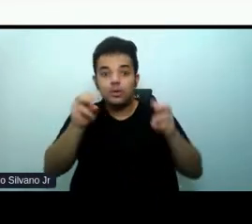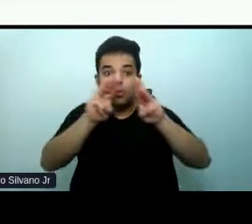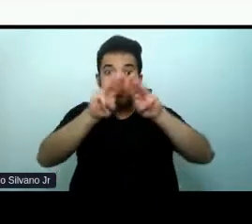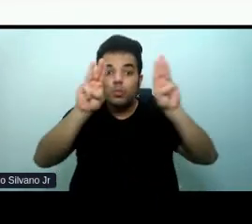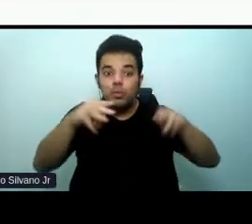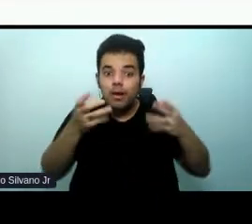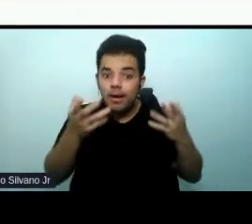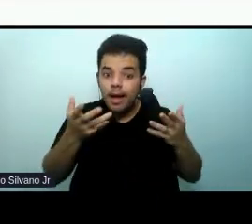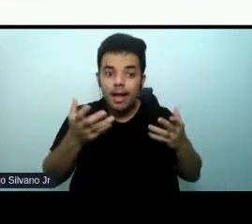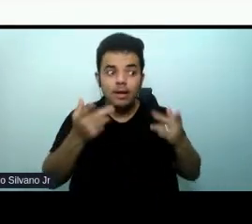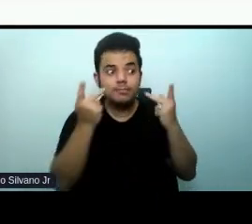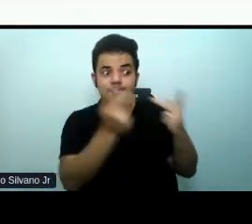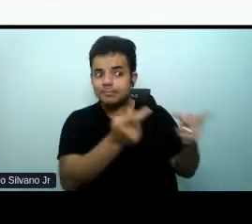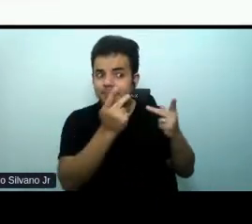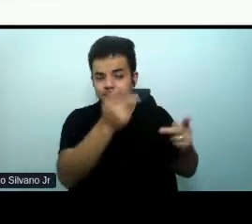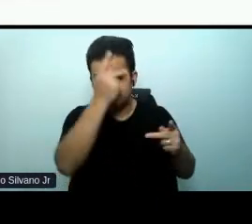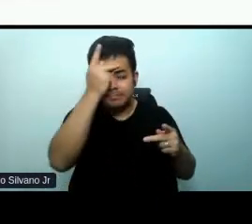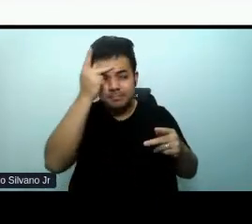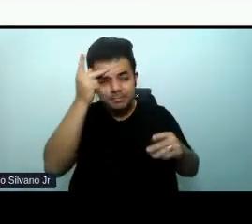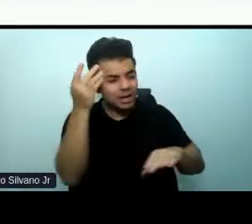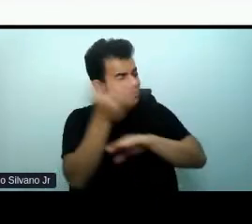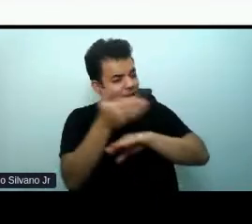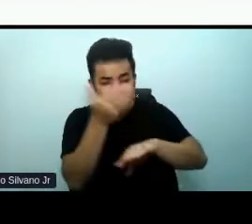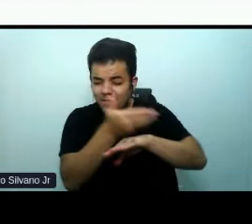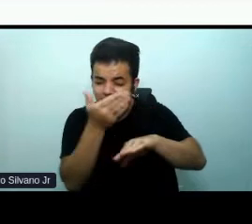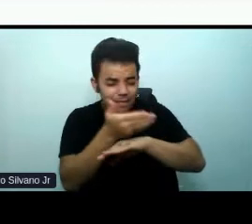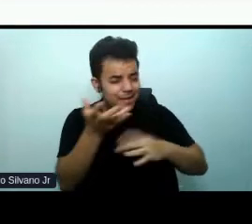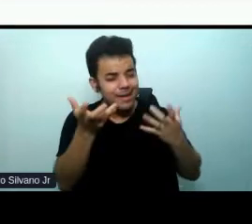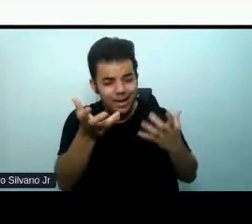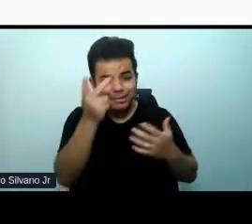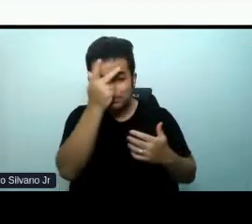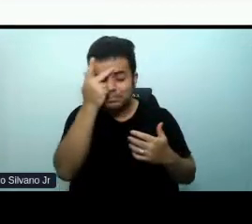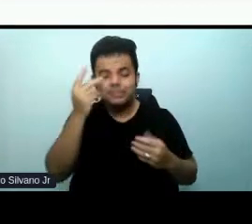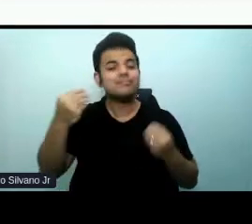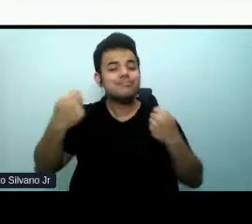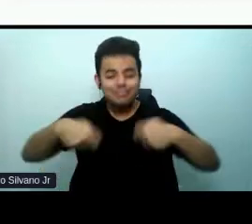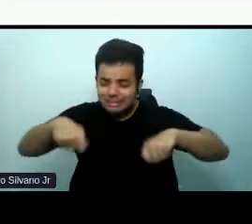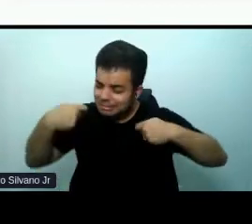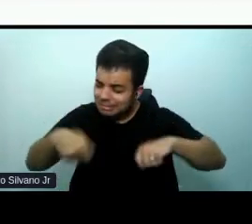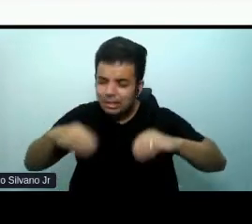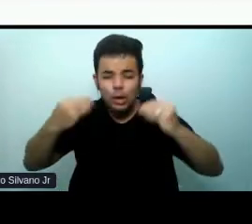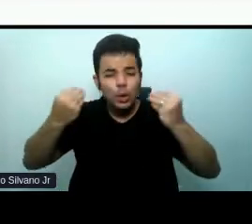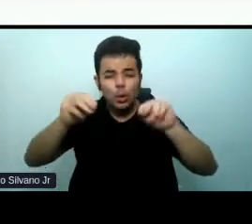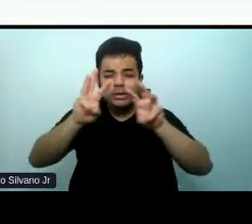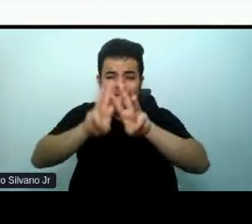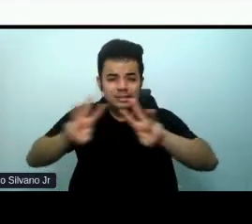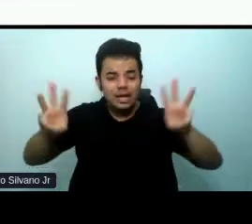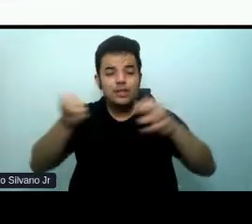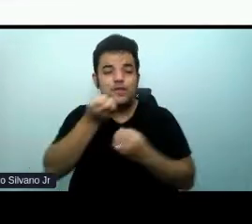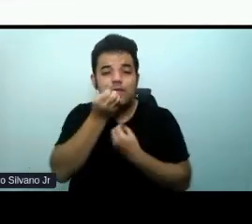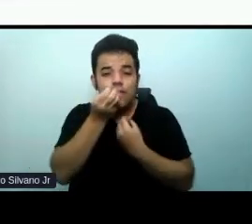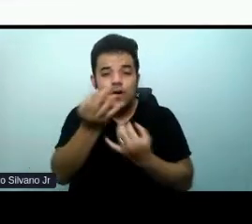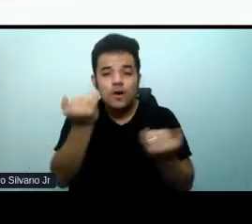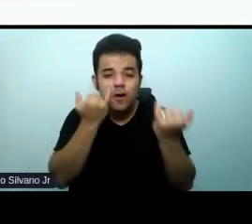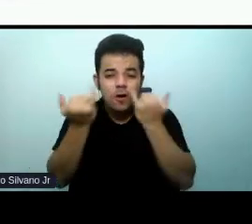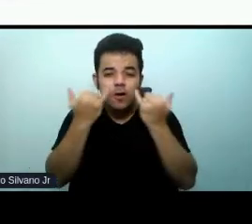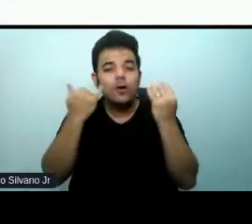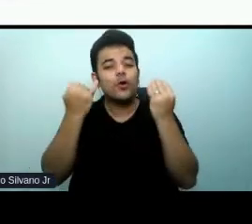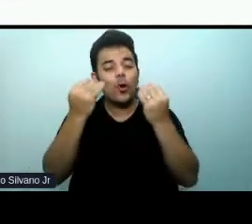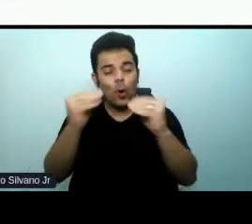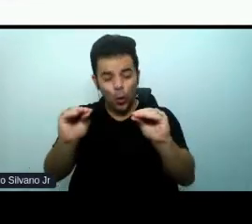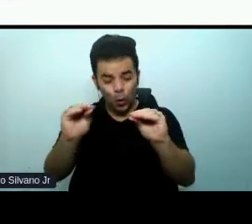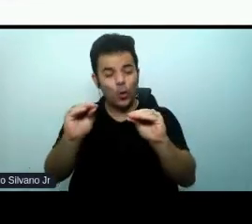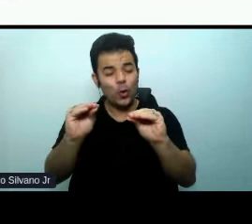é visitação, não é? Então, você precisa ter essas informações